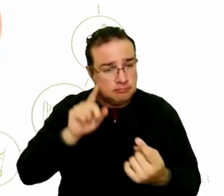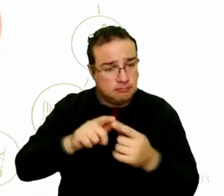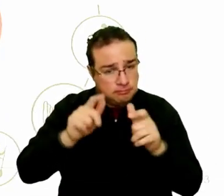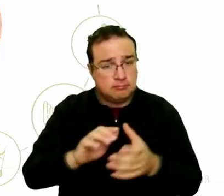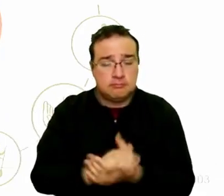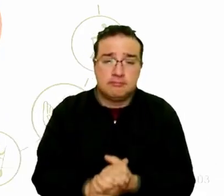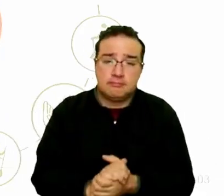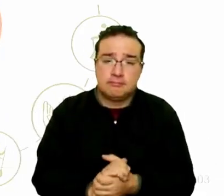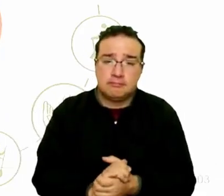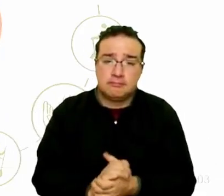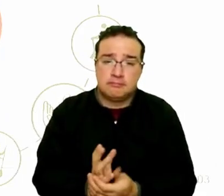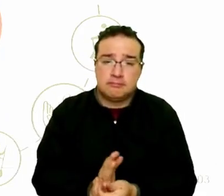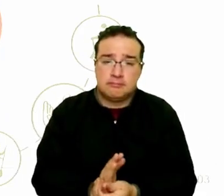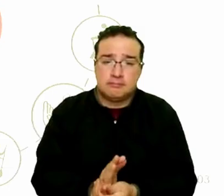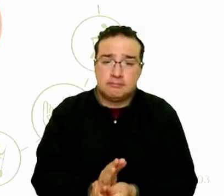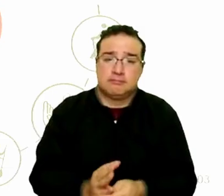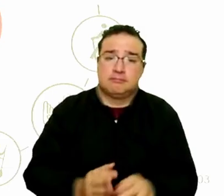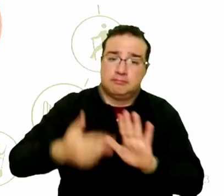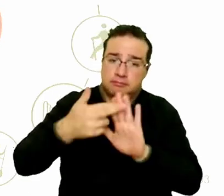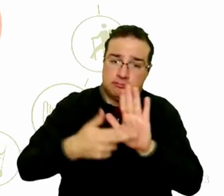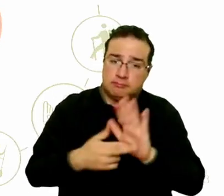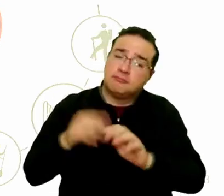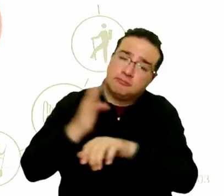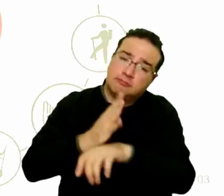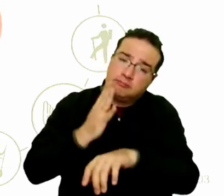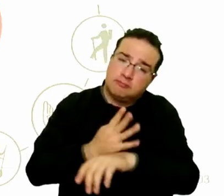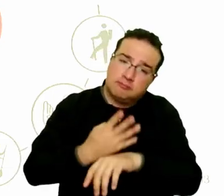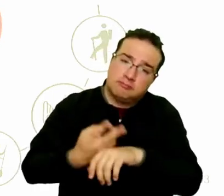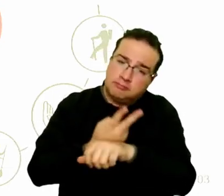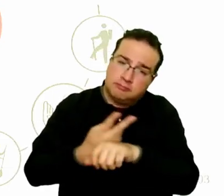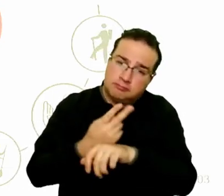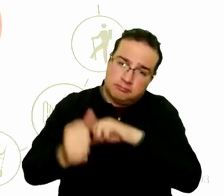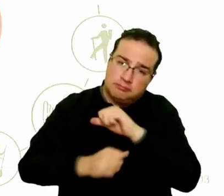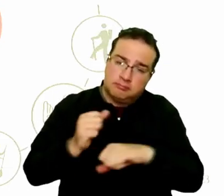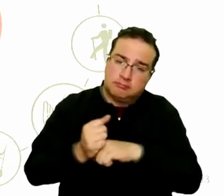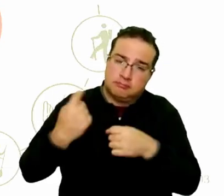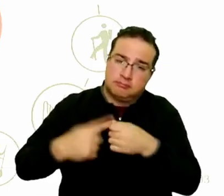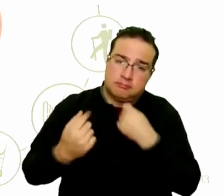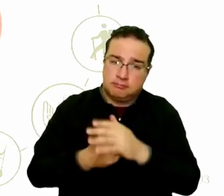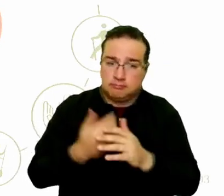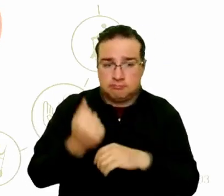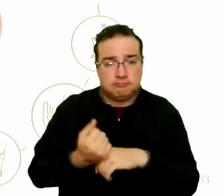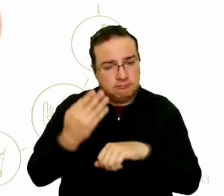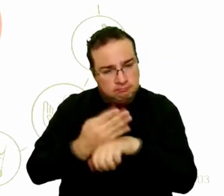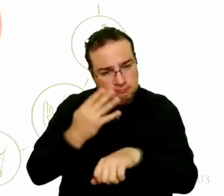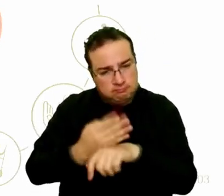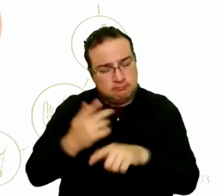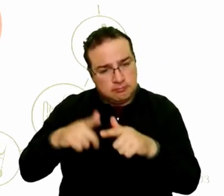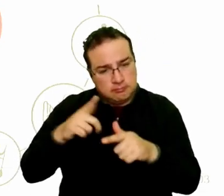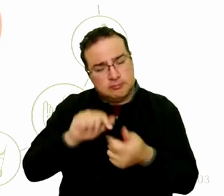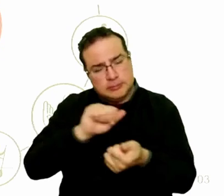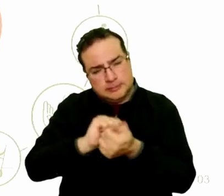espaço. E critérios também de resiliência, onde a gente busca transformar a cidade numa cidade resiliente, que é